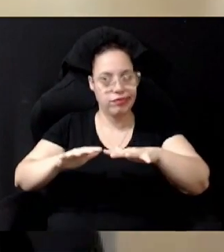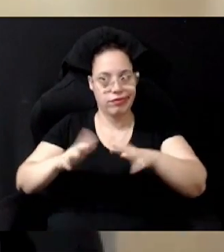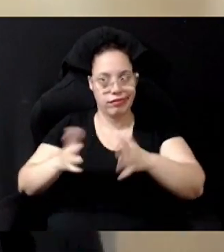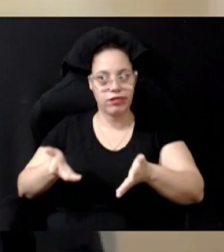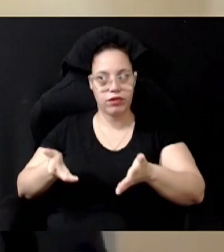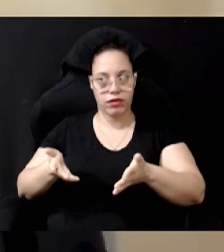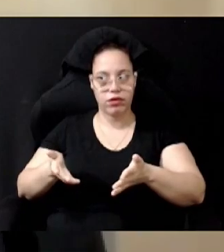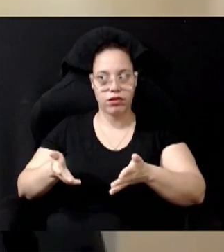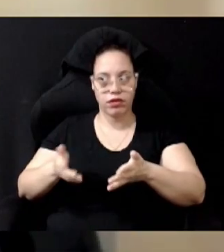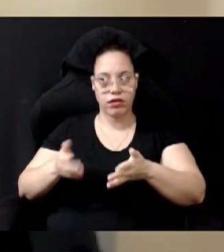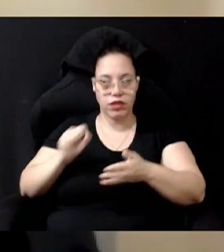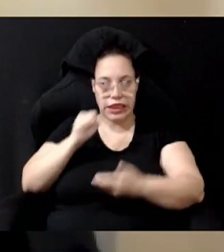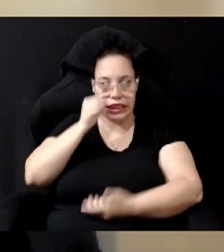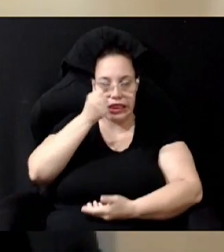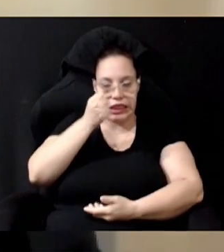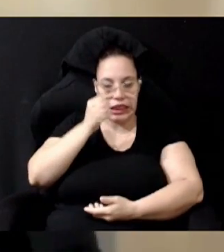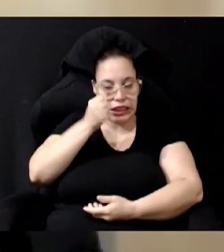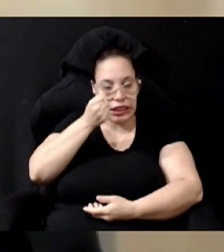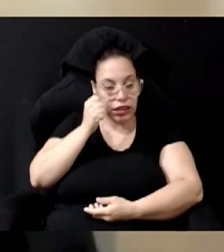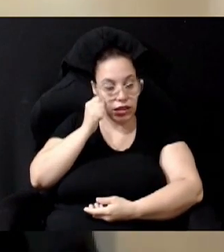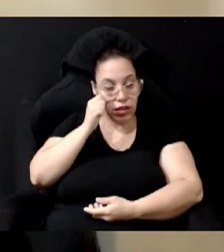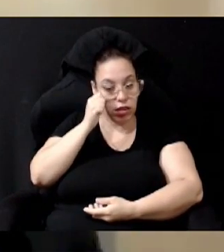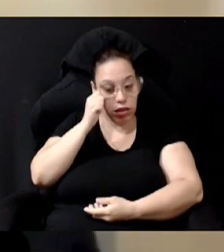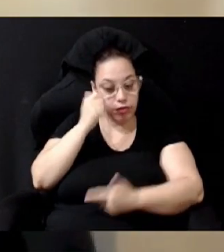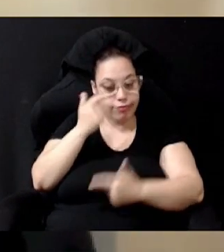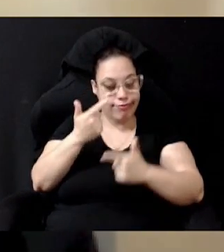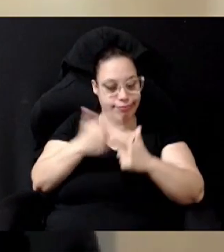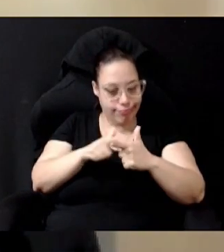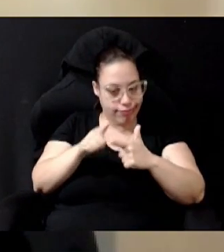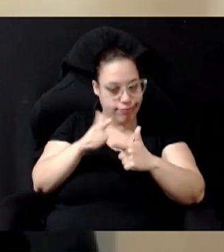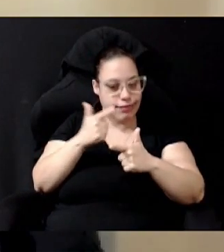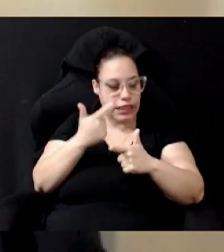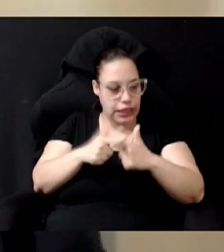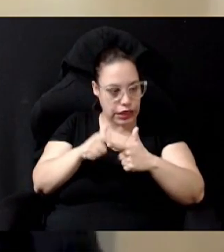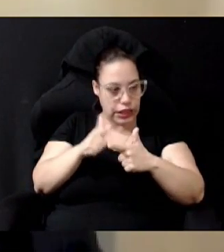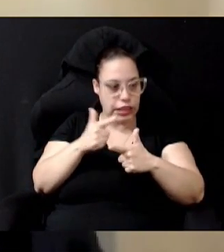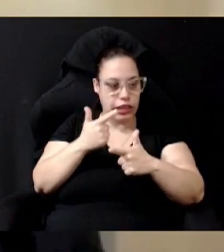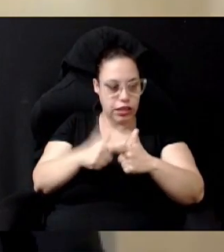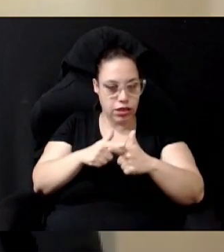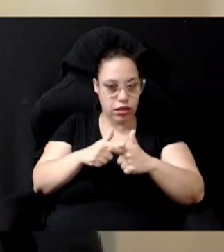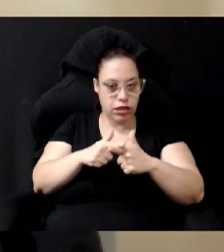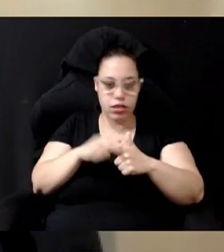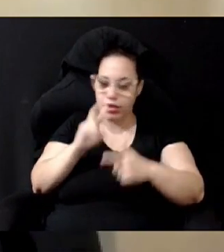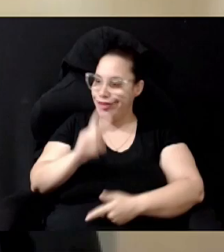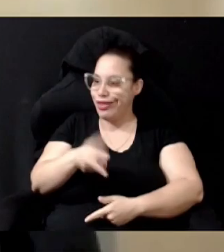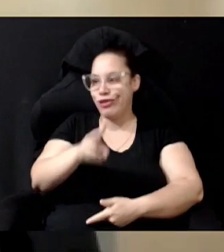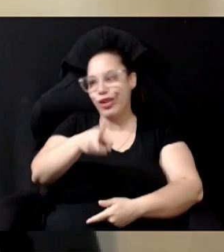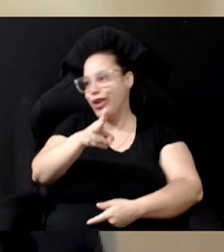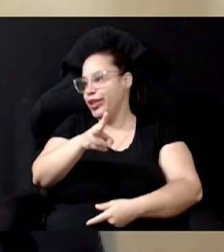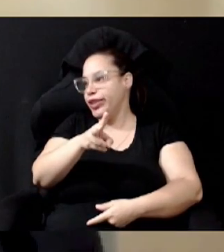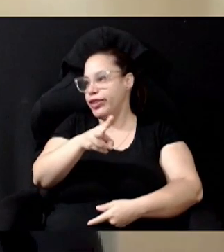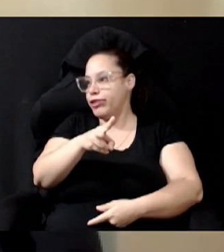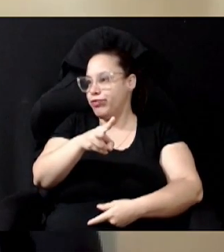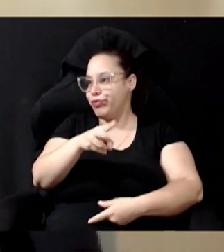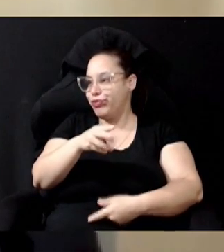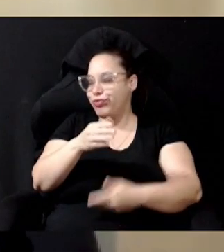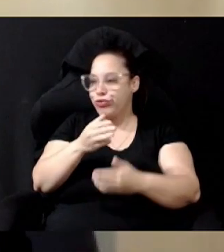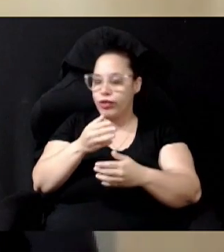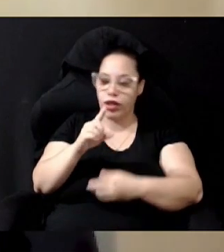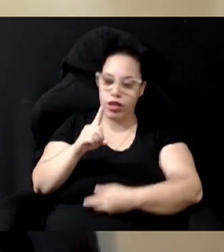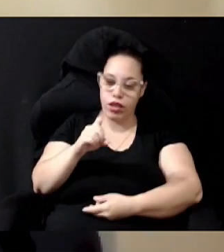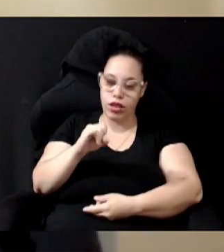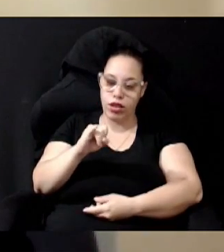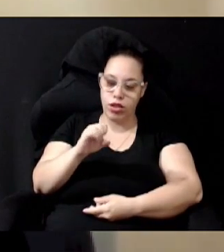Covid deixam sequelas e sequelas muitas vezes permanentes. Mas em distúrbio de movimento, ainda não.